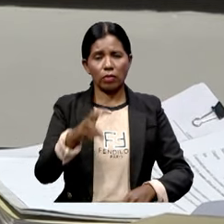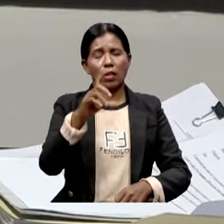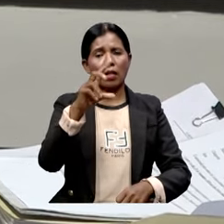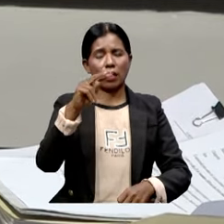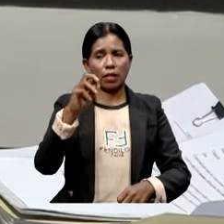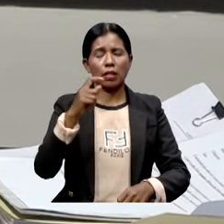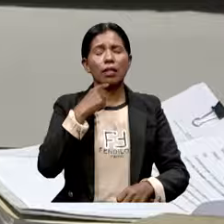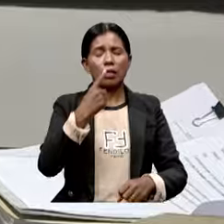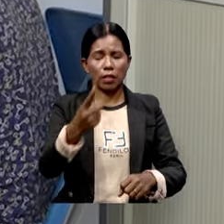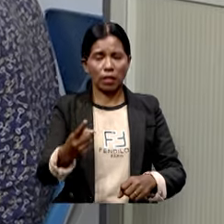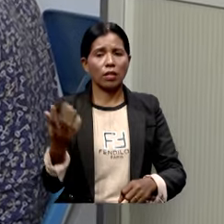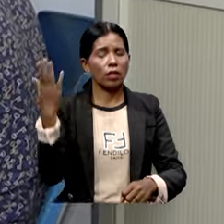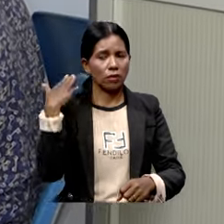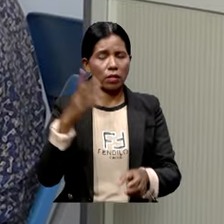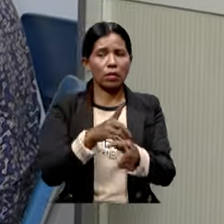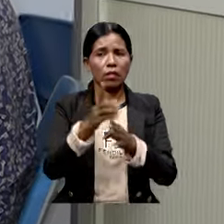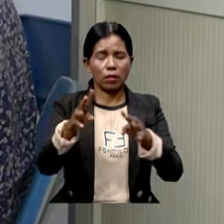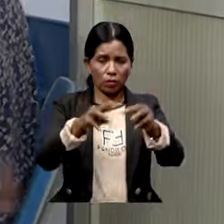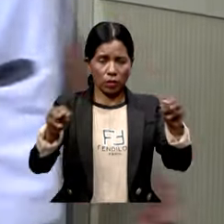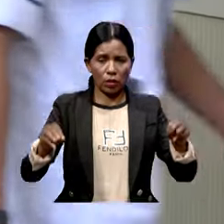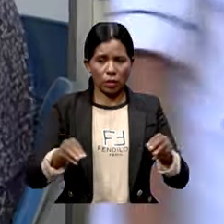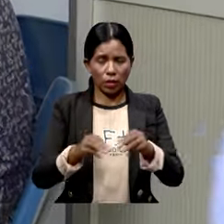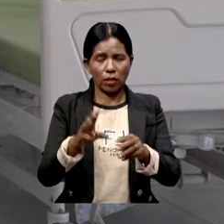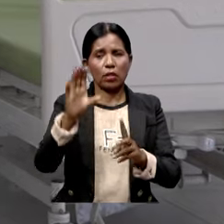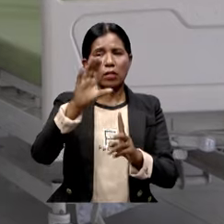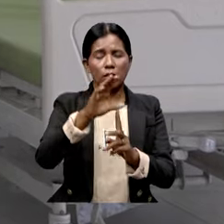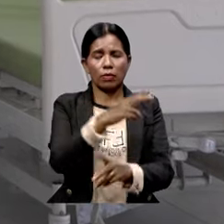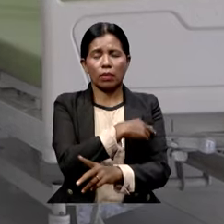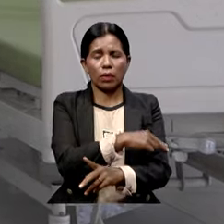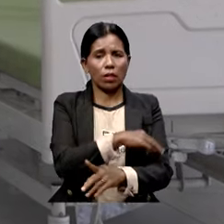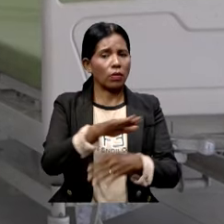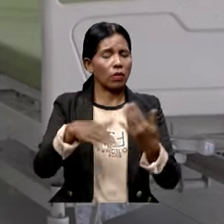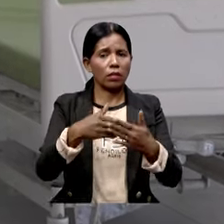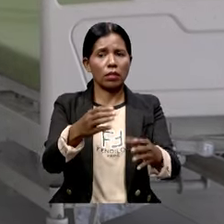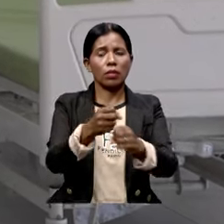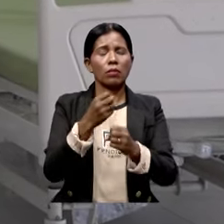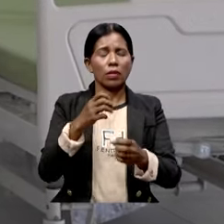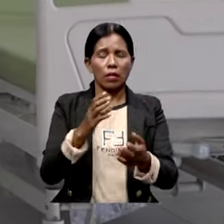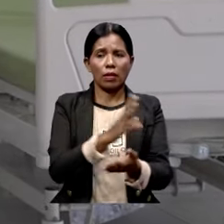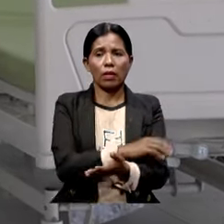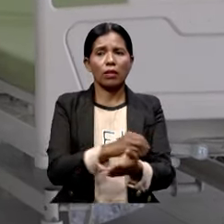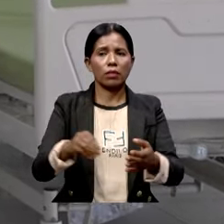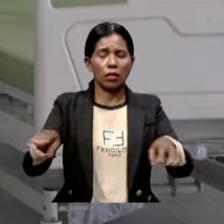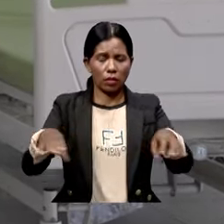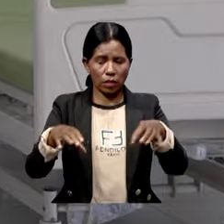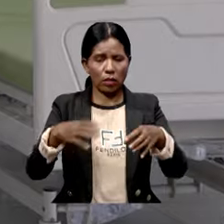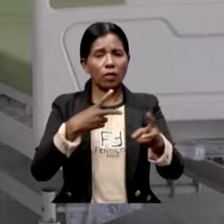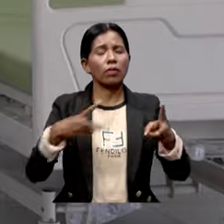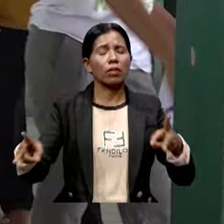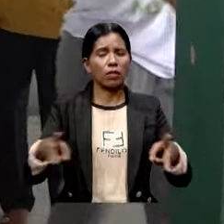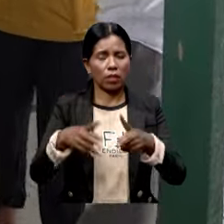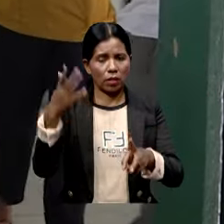Lisboa clarifica, durante o diretor município no CEFI Centro Saúde Sira, sim o pessoal saúde ou de serviço voluntário